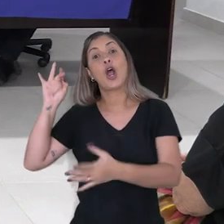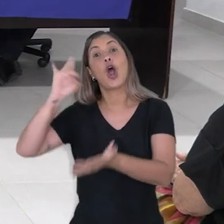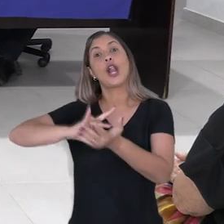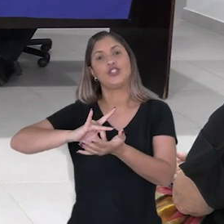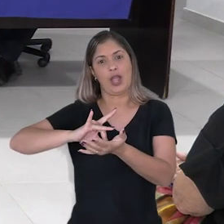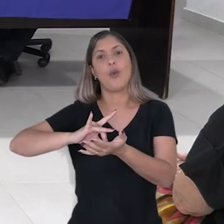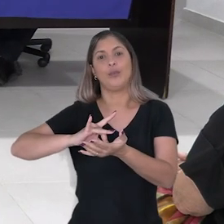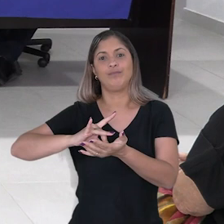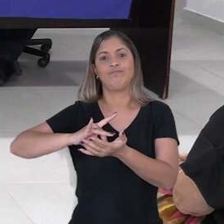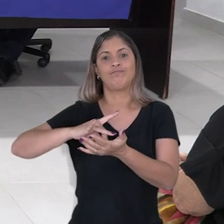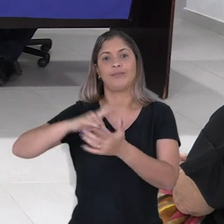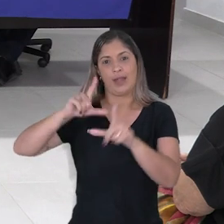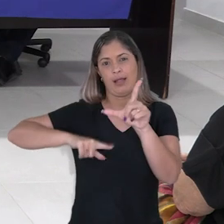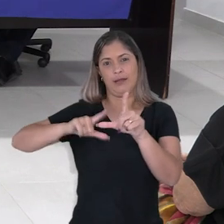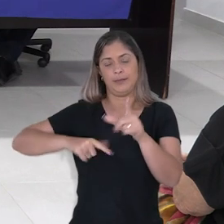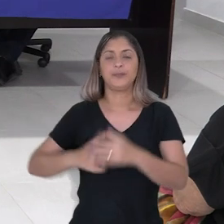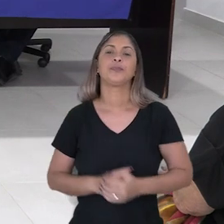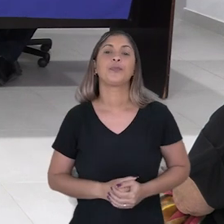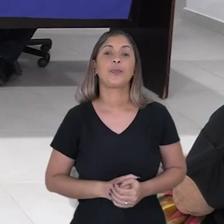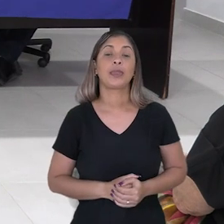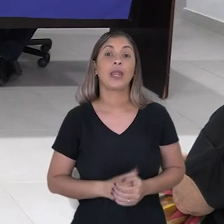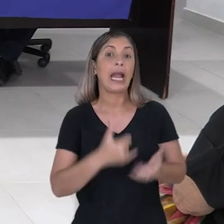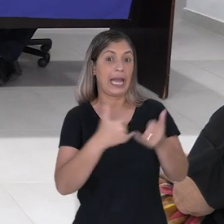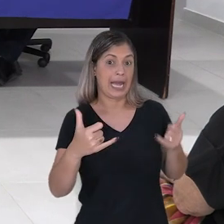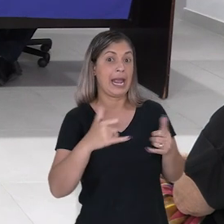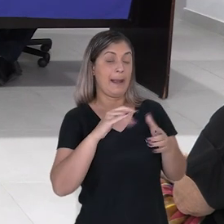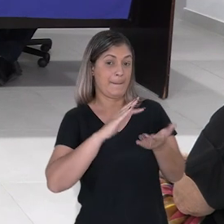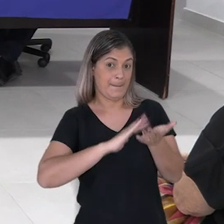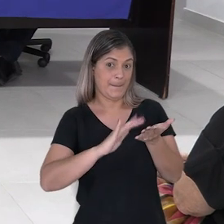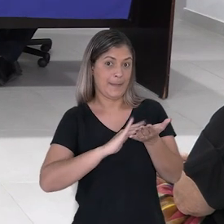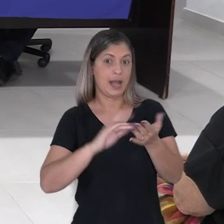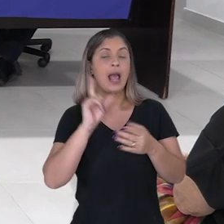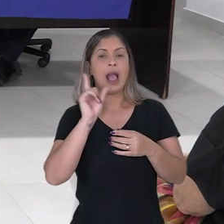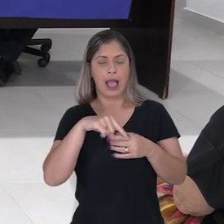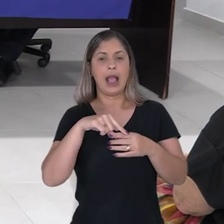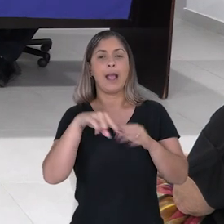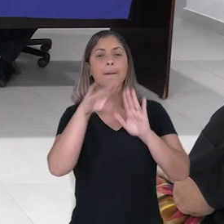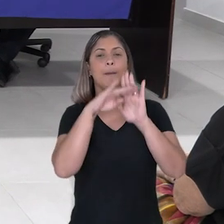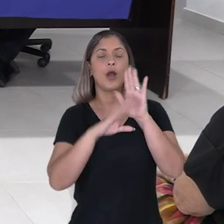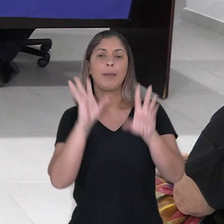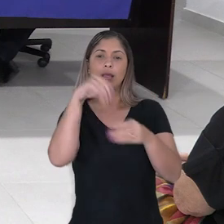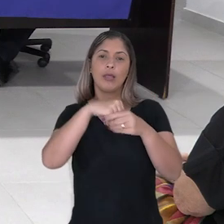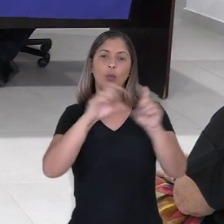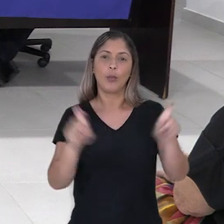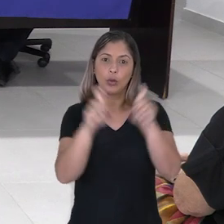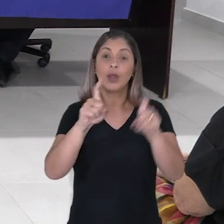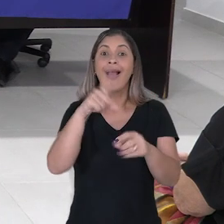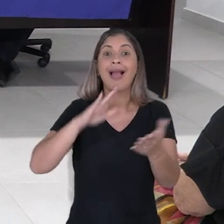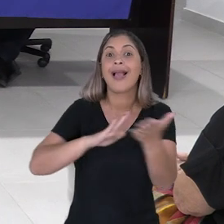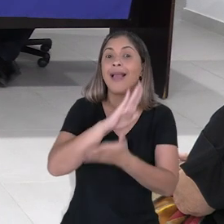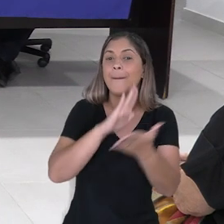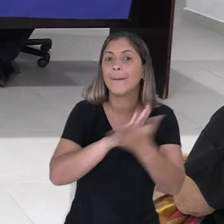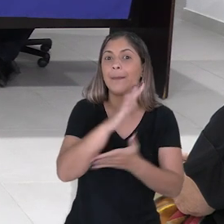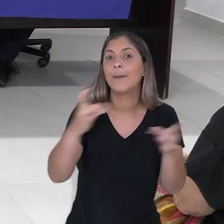tinta. A linha Braille é um dispositivo, é um hardware, que imprime, por